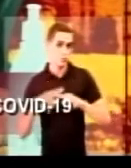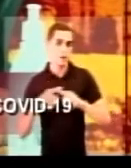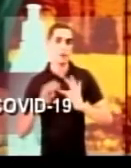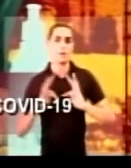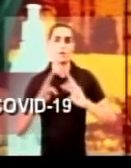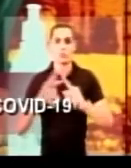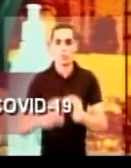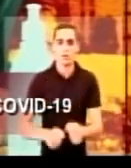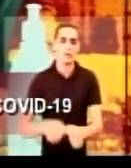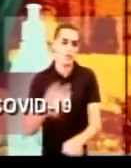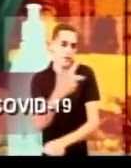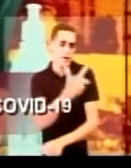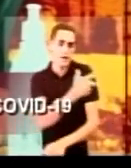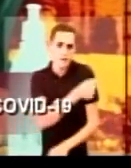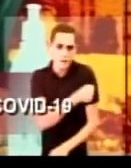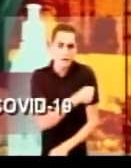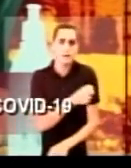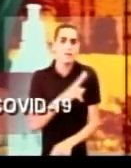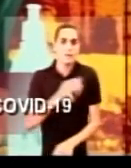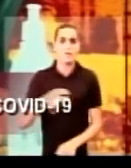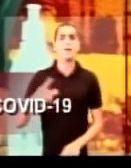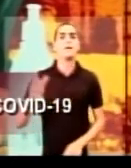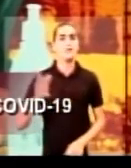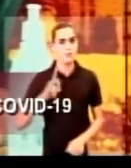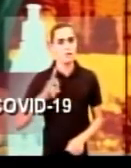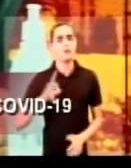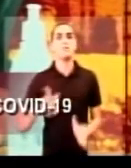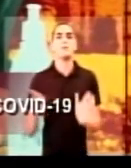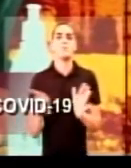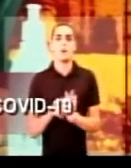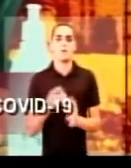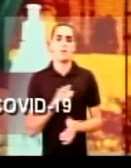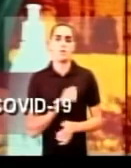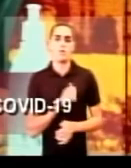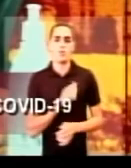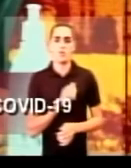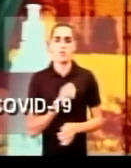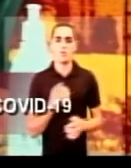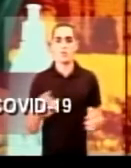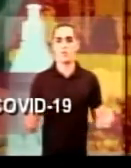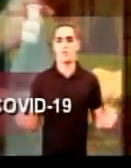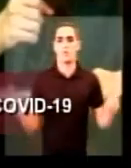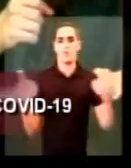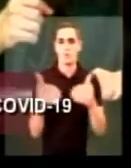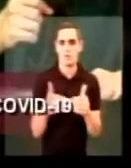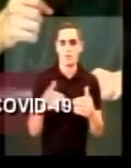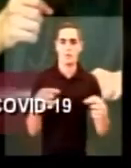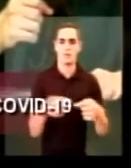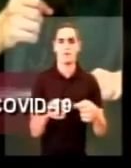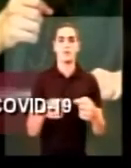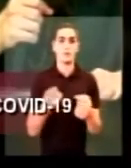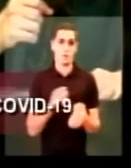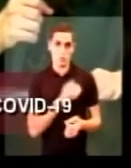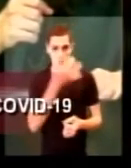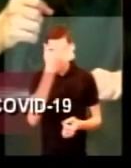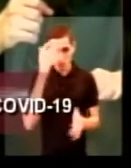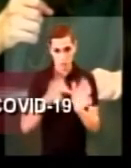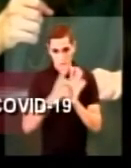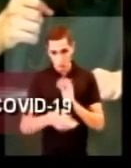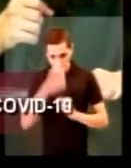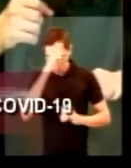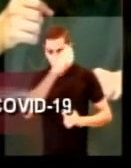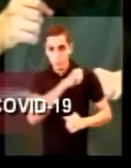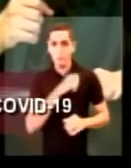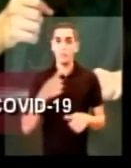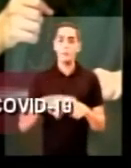que o município recebe, tá? Capacitação é um item importante, porque nós teremos aí a união de esforços